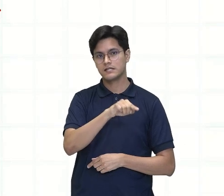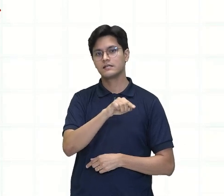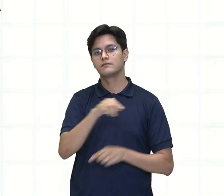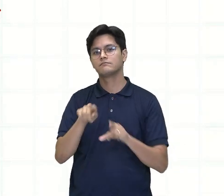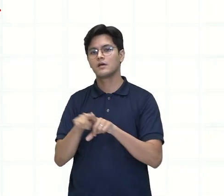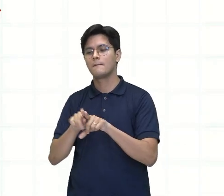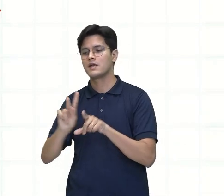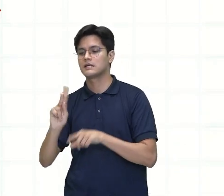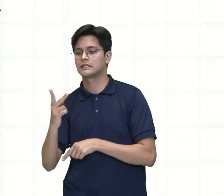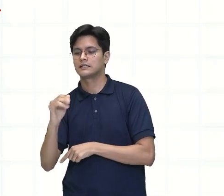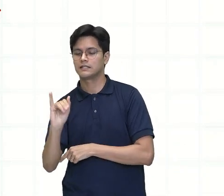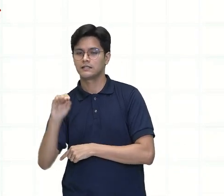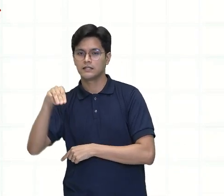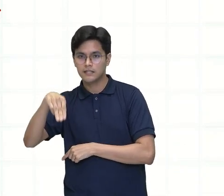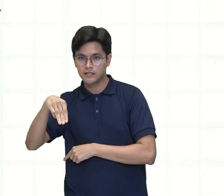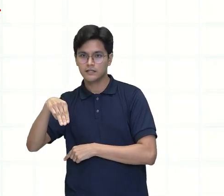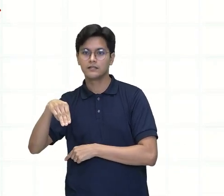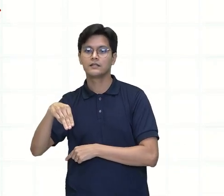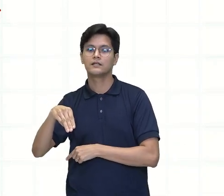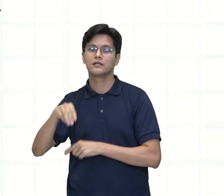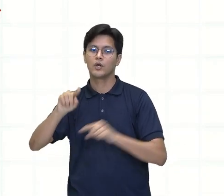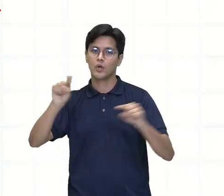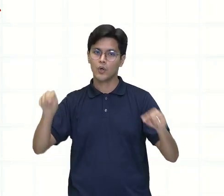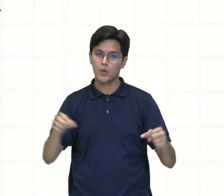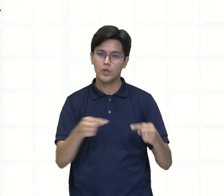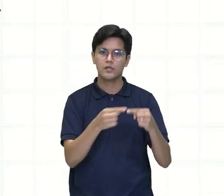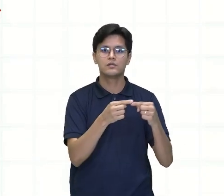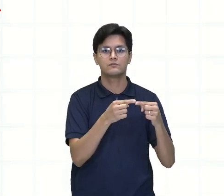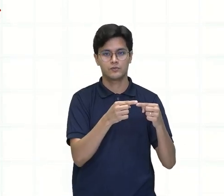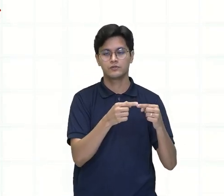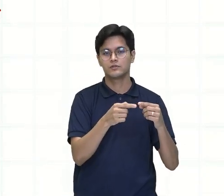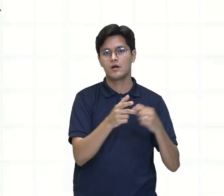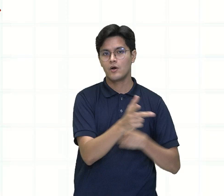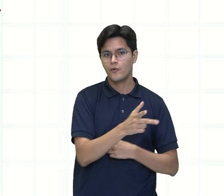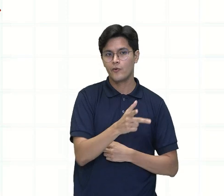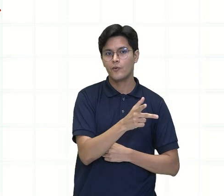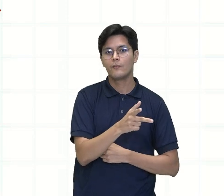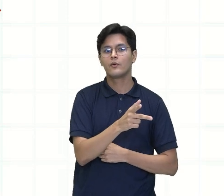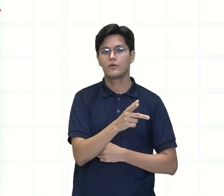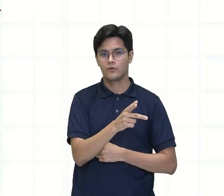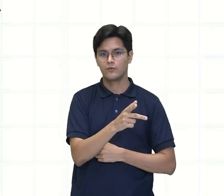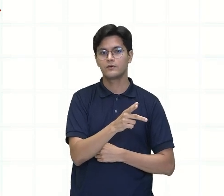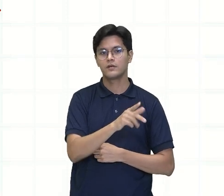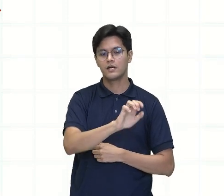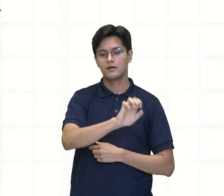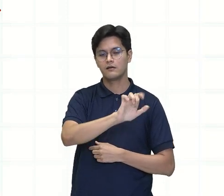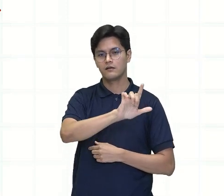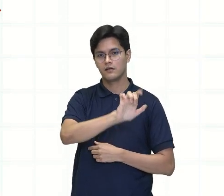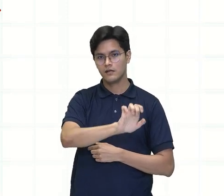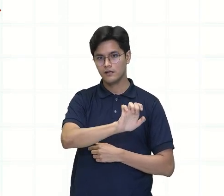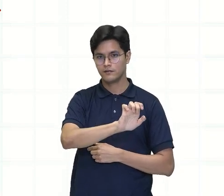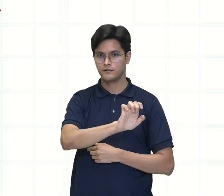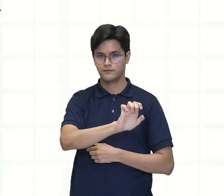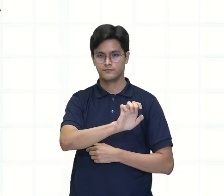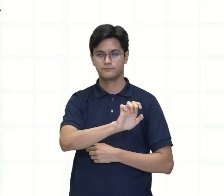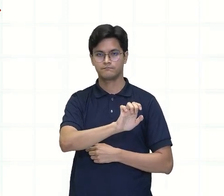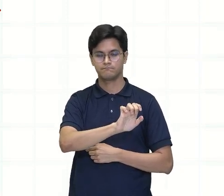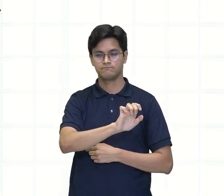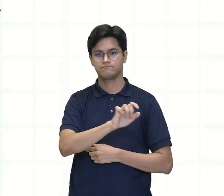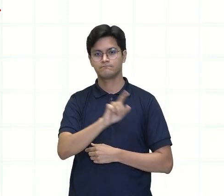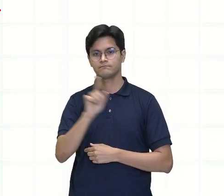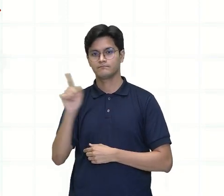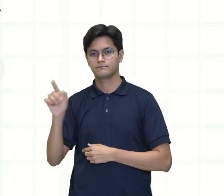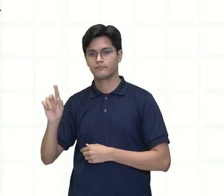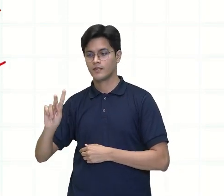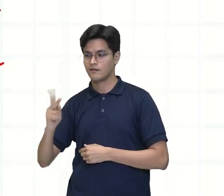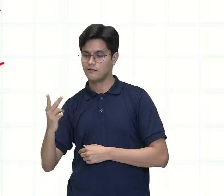pronome com sujeito, né? Com função de pronome com função de sujeito, ele é o him.